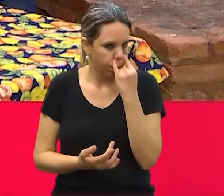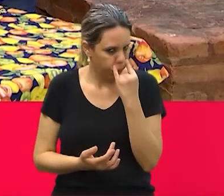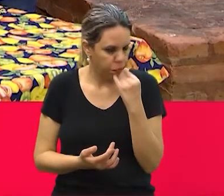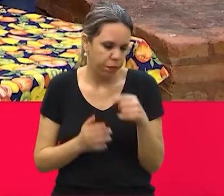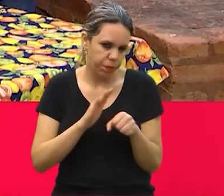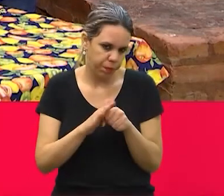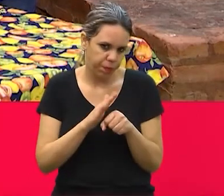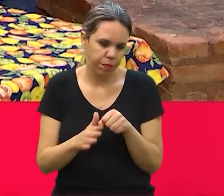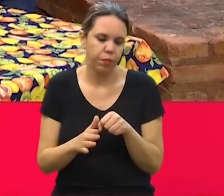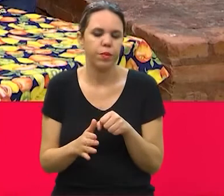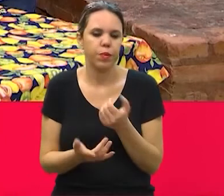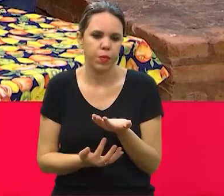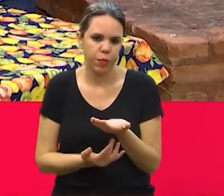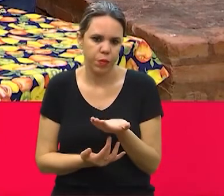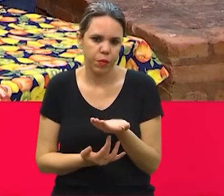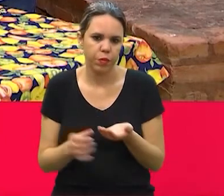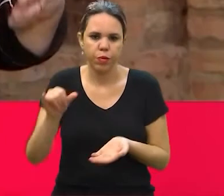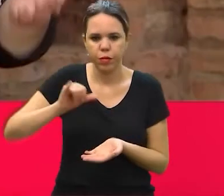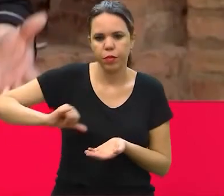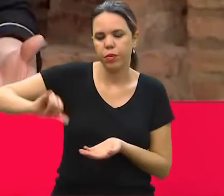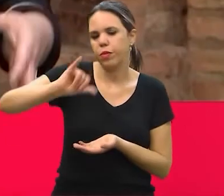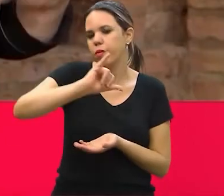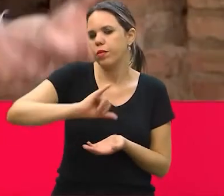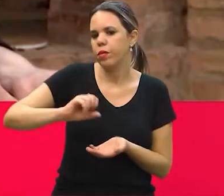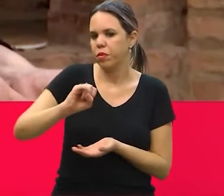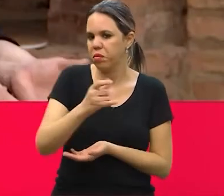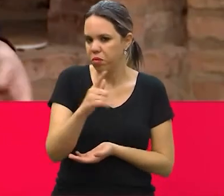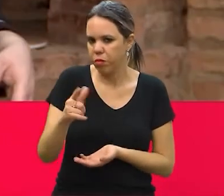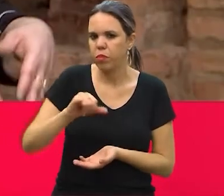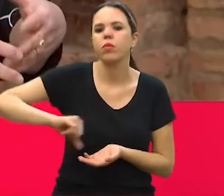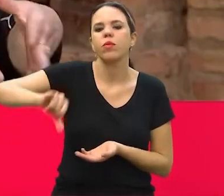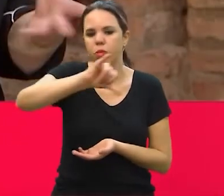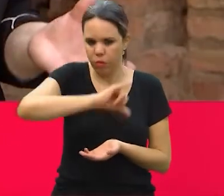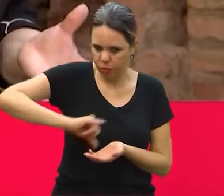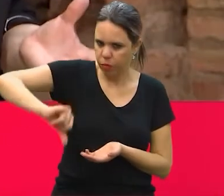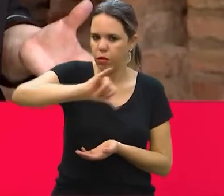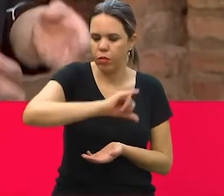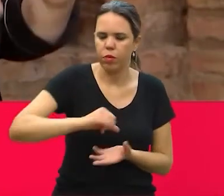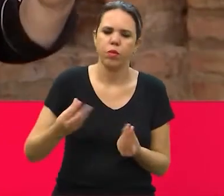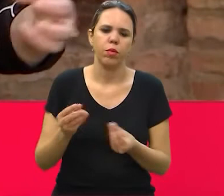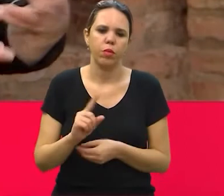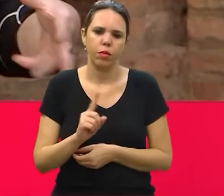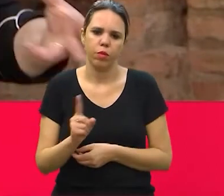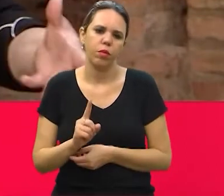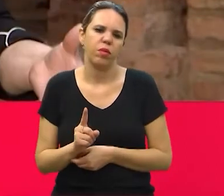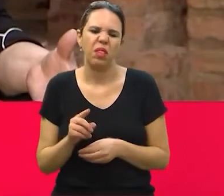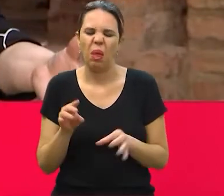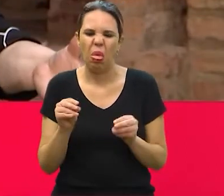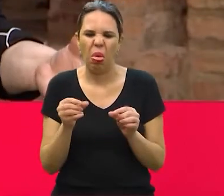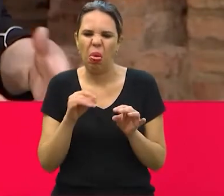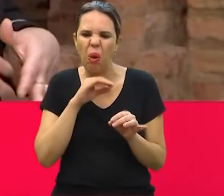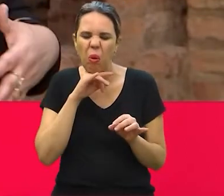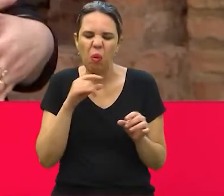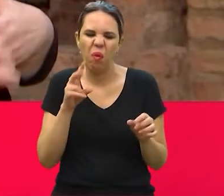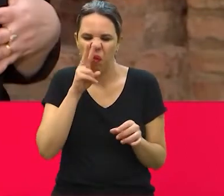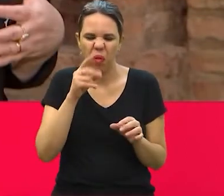né? Refoga a cebola num pouquinho de azeite. Se não tiver azeite, pode pôr óleo, né? Só não coloca muito para não ficar muito gorduroso o